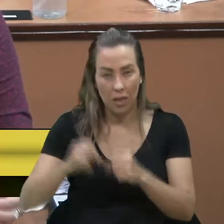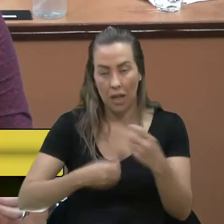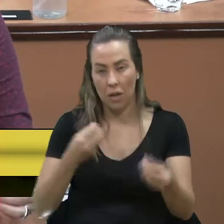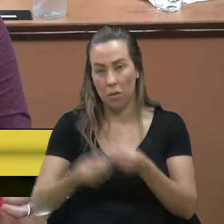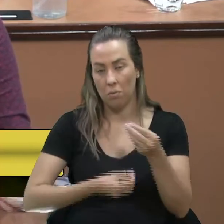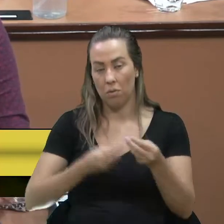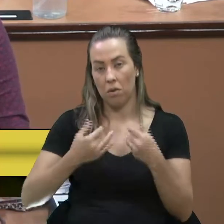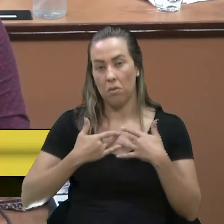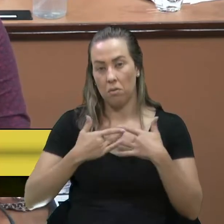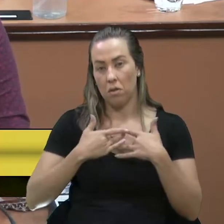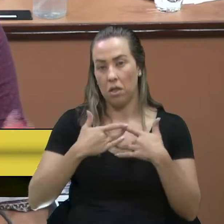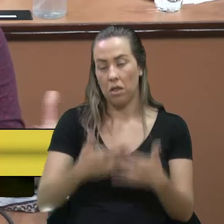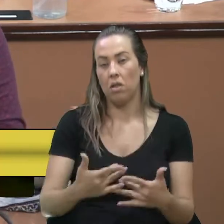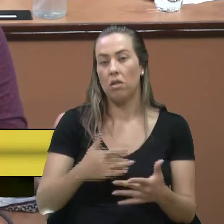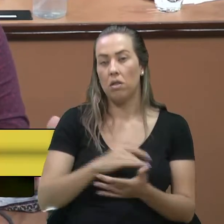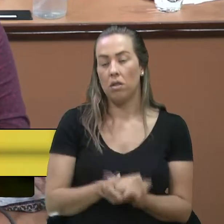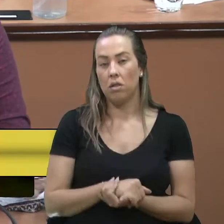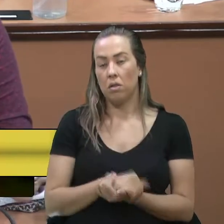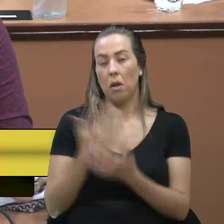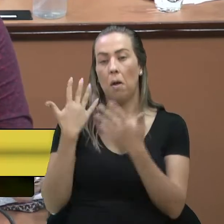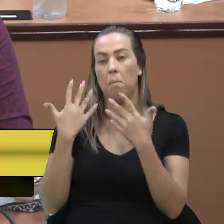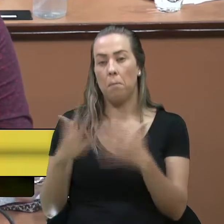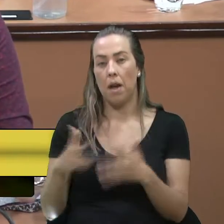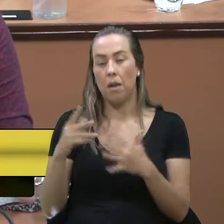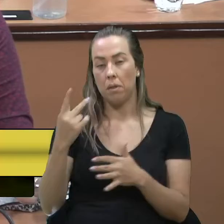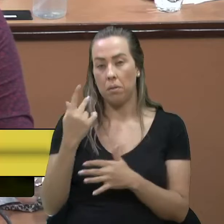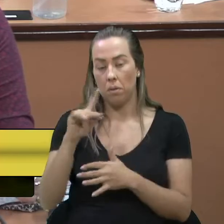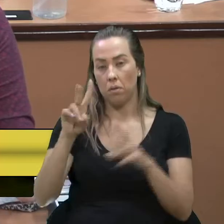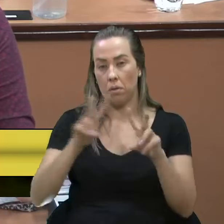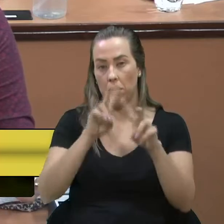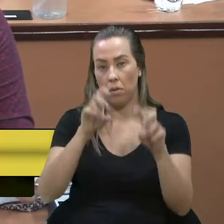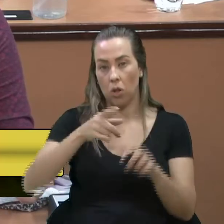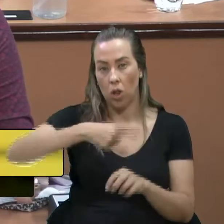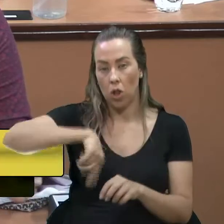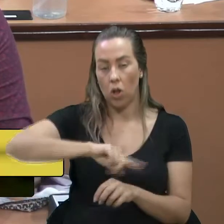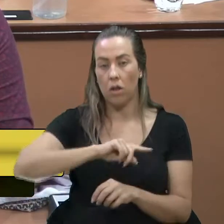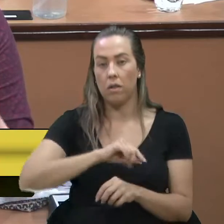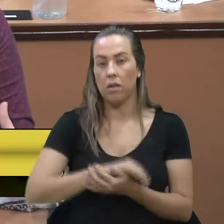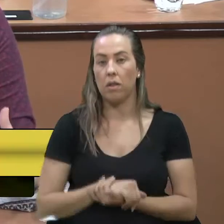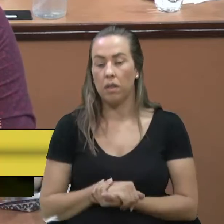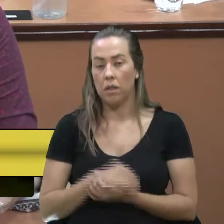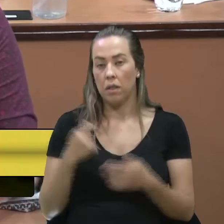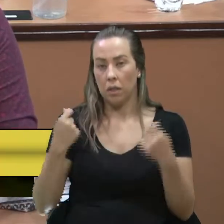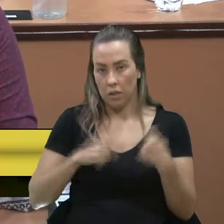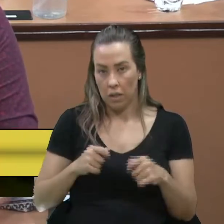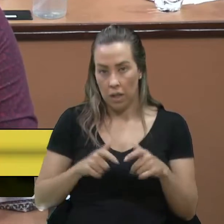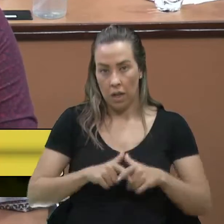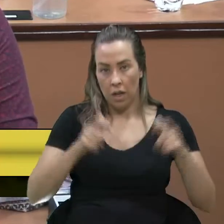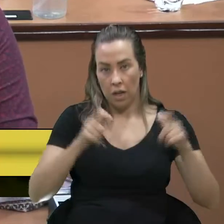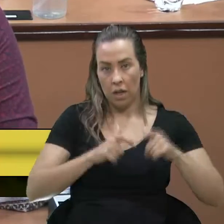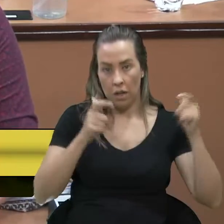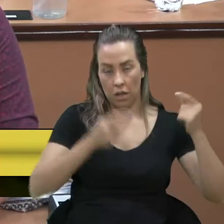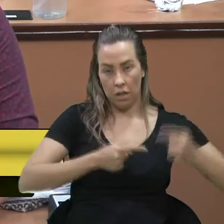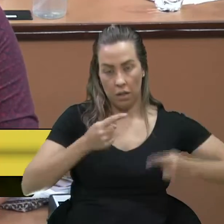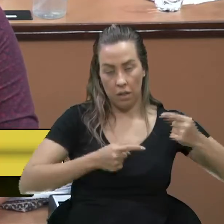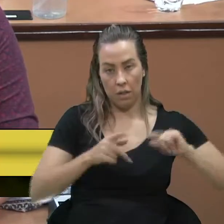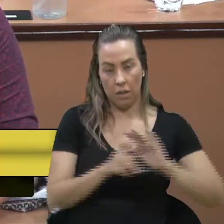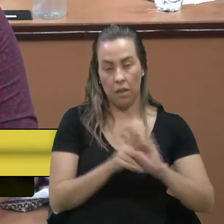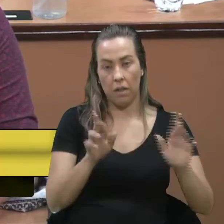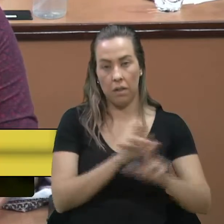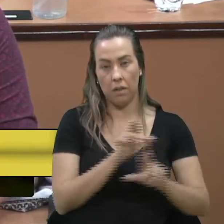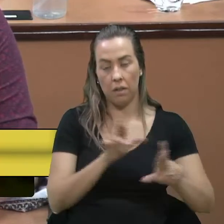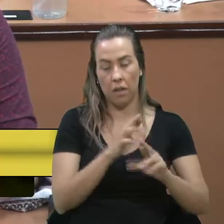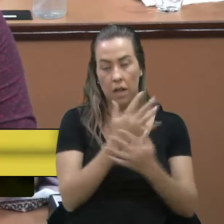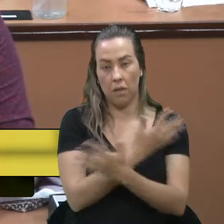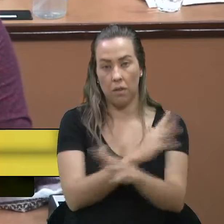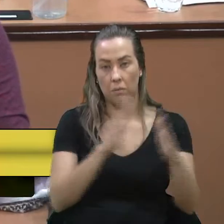me coloco à disposição, vereador, parabéns por esse tema. Eu acho que essa Casa Legislativa precisa ampliar debate sobre questões relacionadas ao